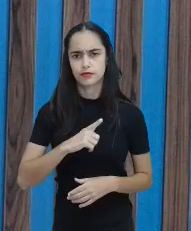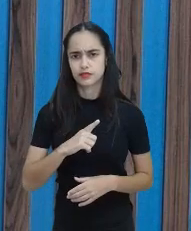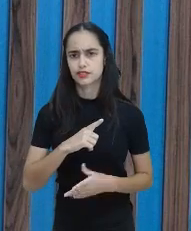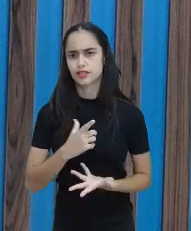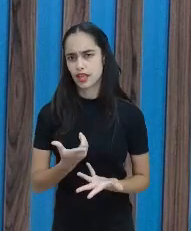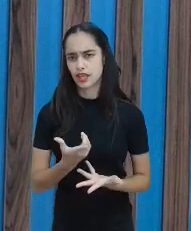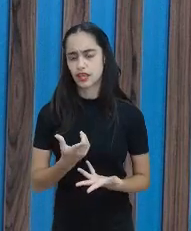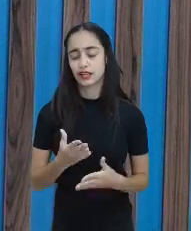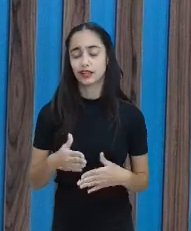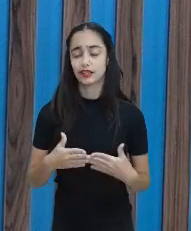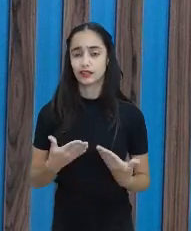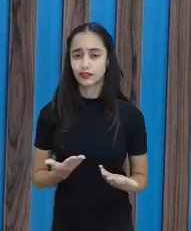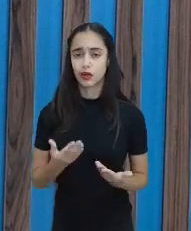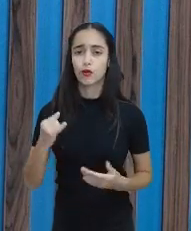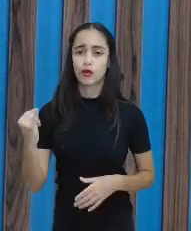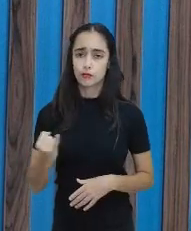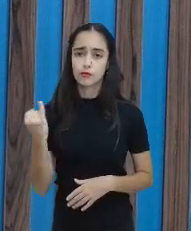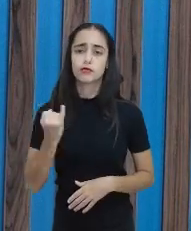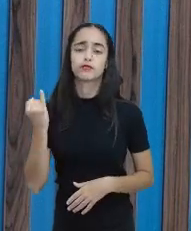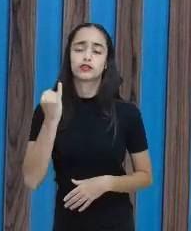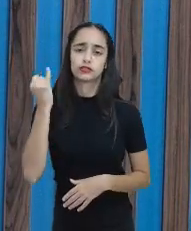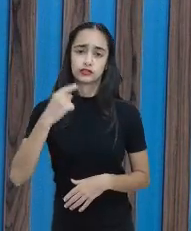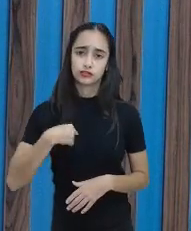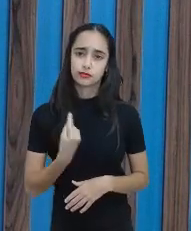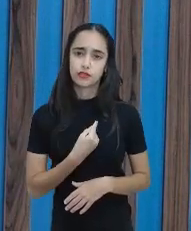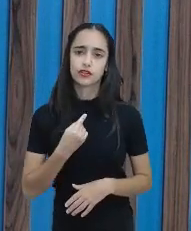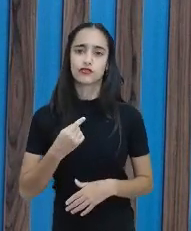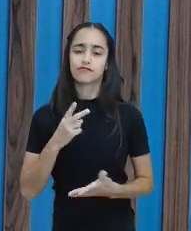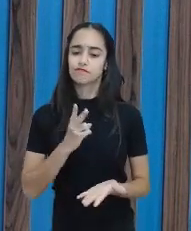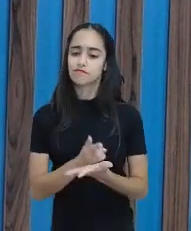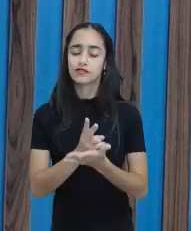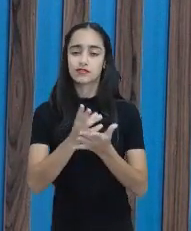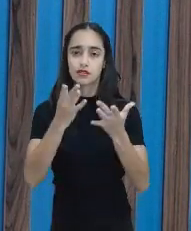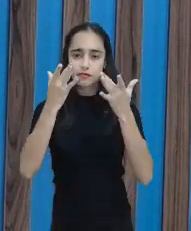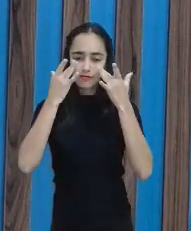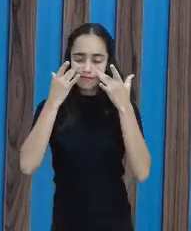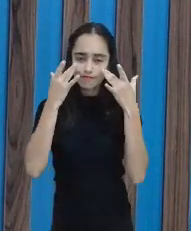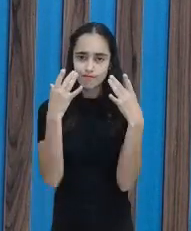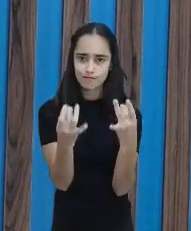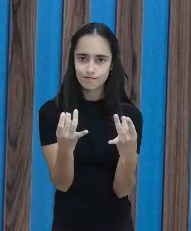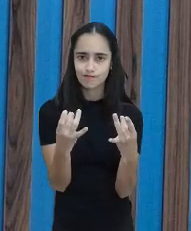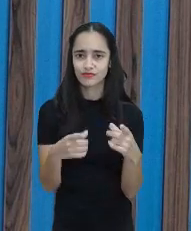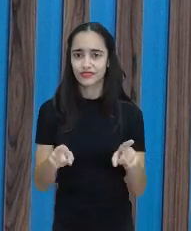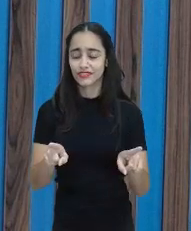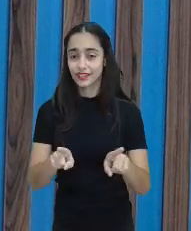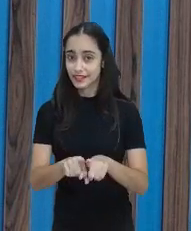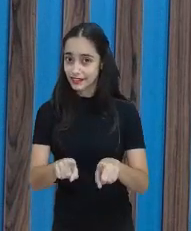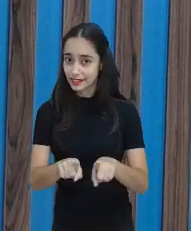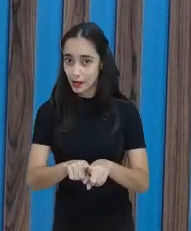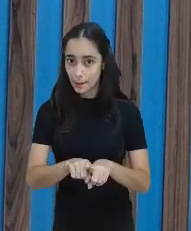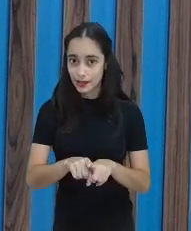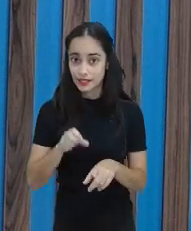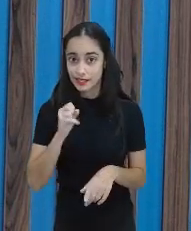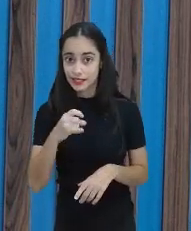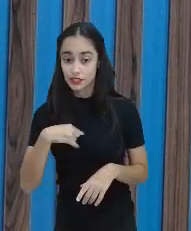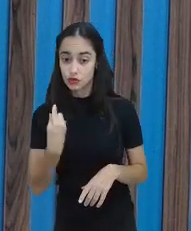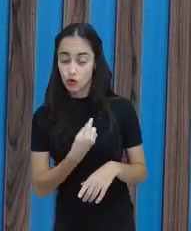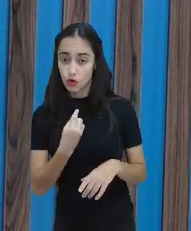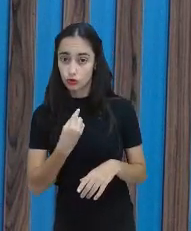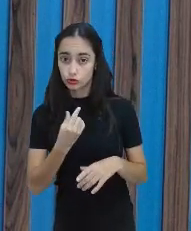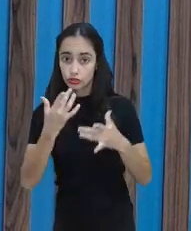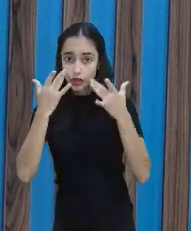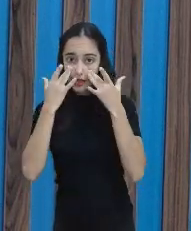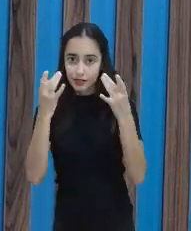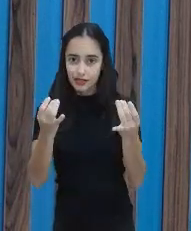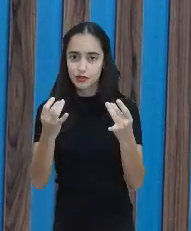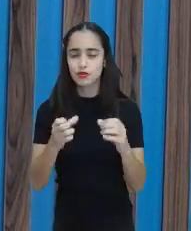espaços urbanos, é super importante para a gente ficar atento, né? E também, quando a gente fica atento, a gente também pode se